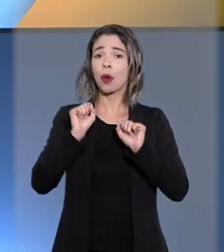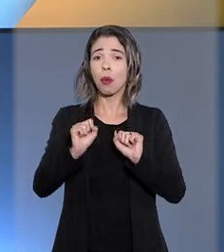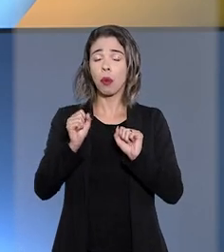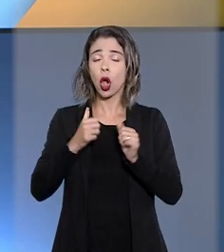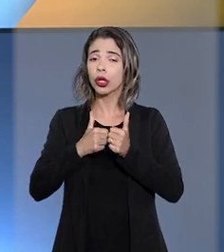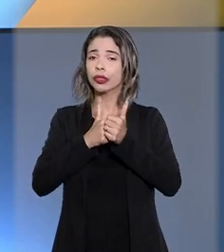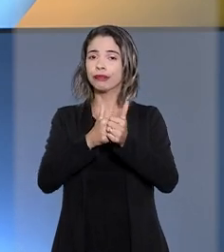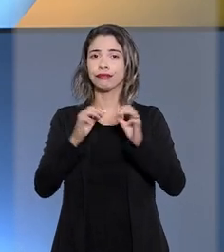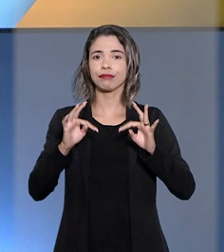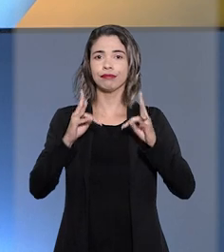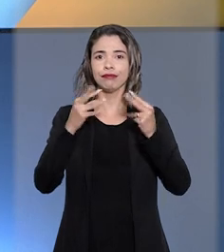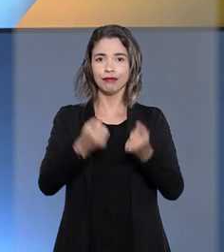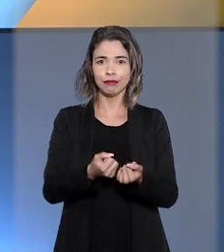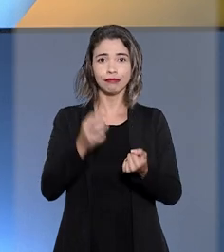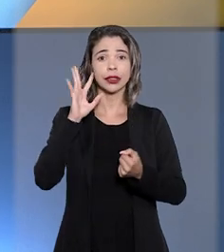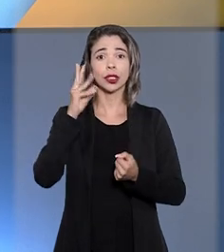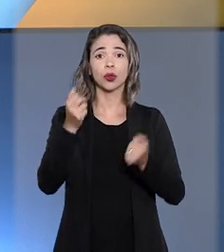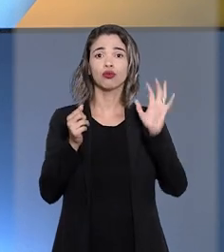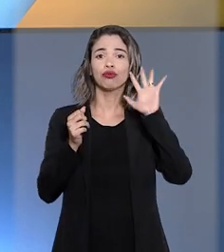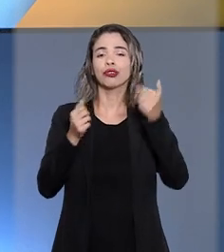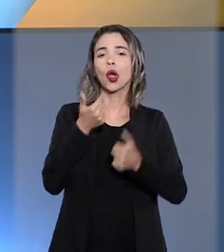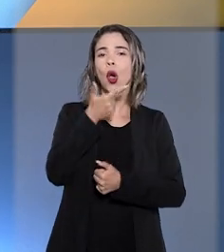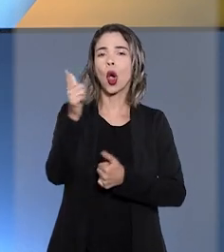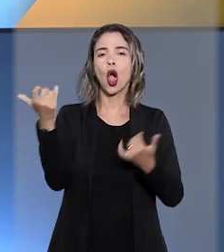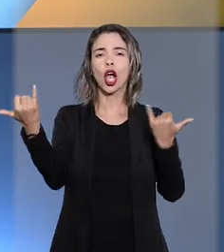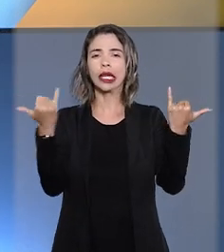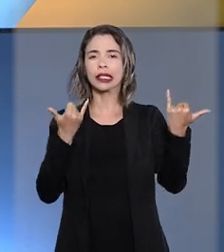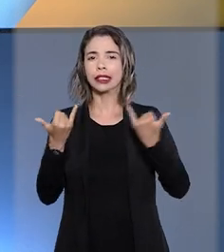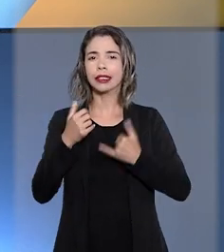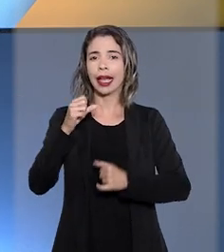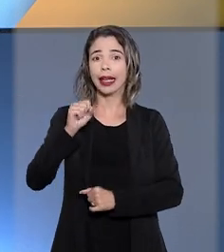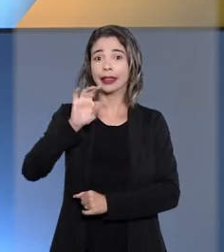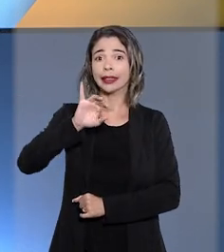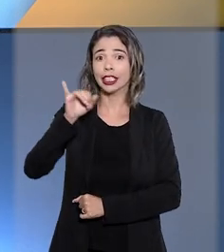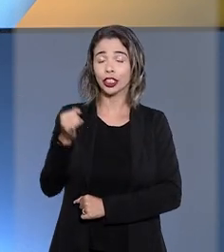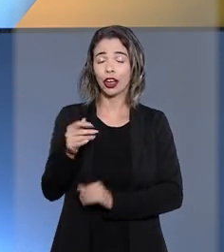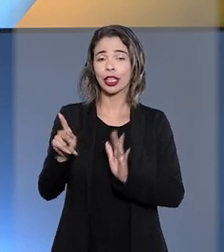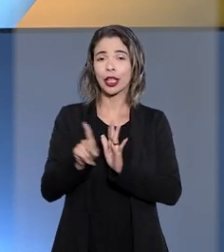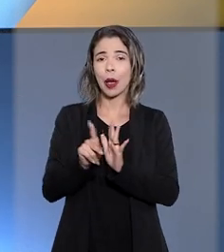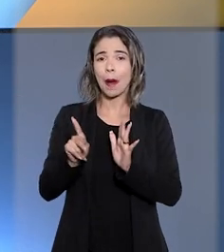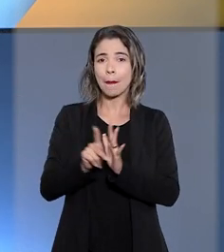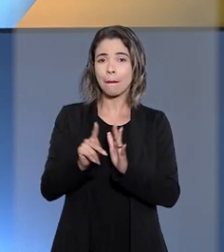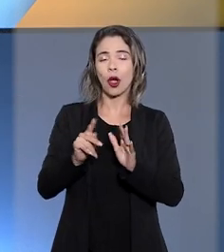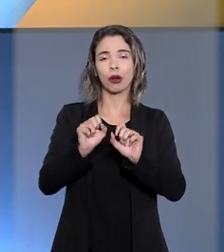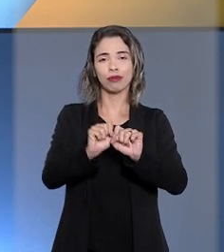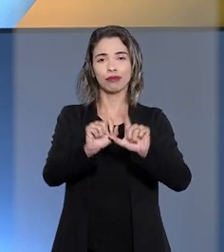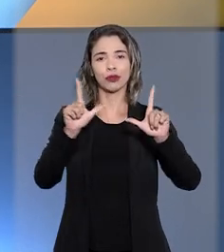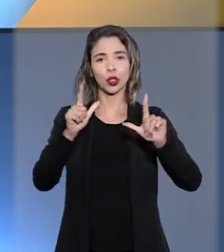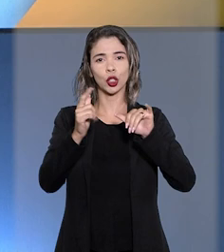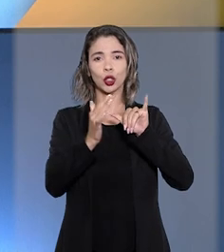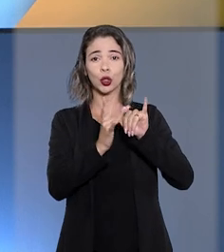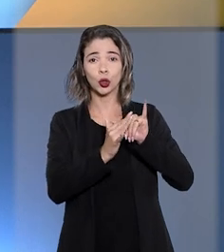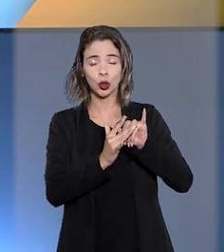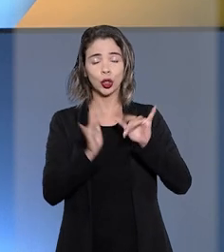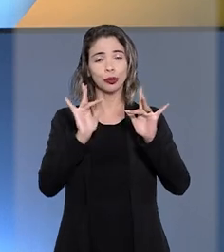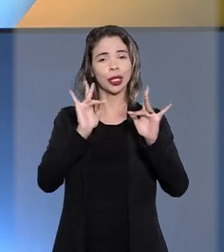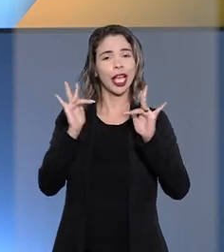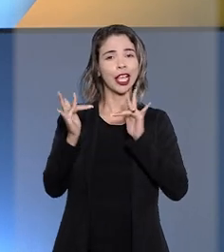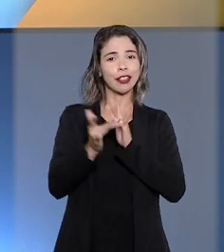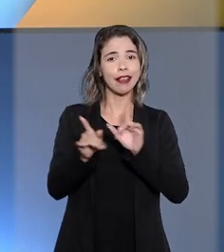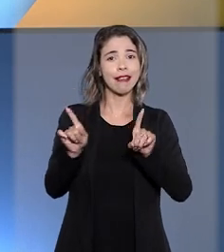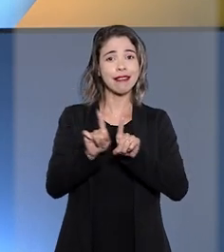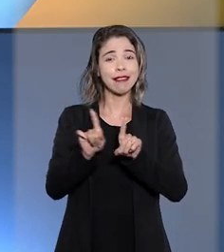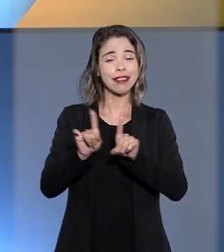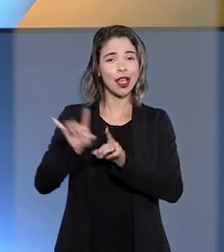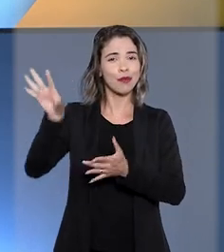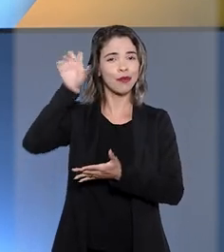outras decisões e informações do Tribunal no nosso canal do YouTube, nas redes sociais e nas plataformas